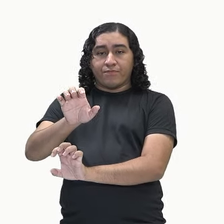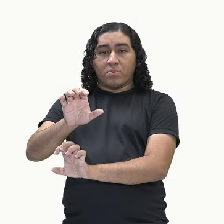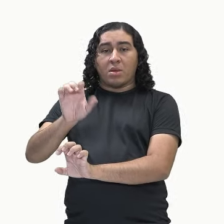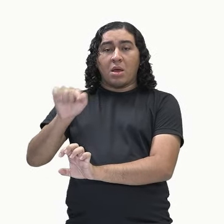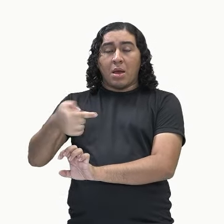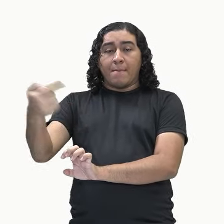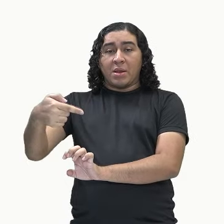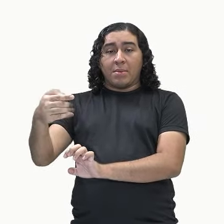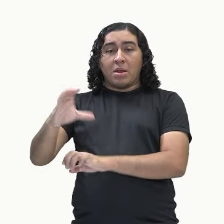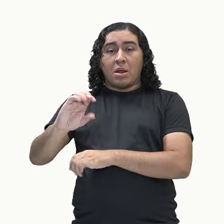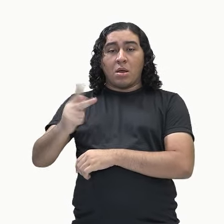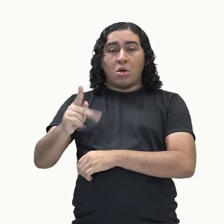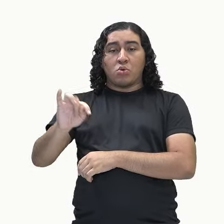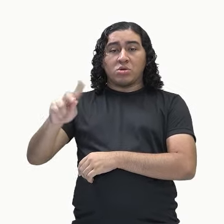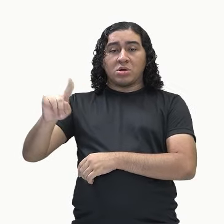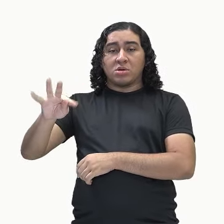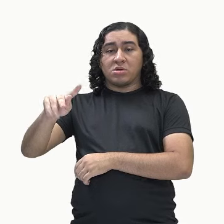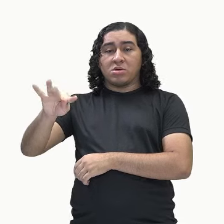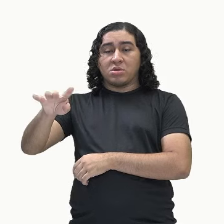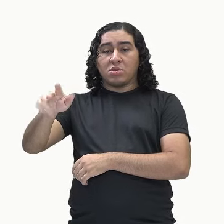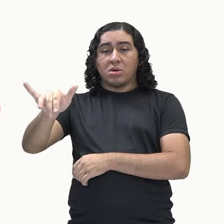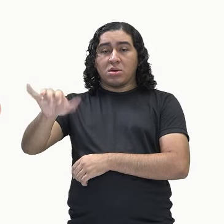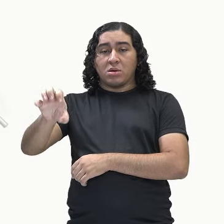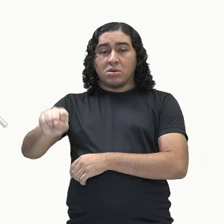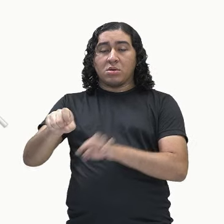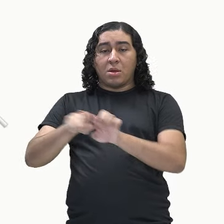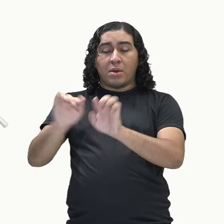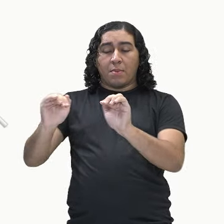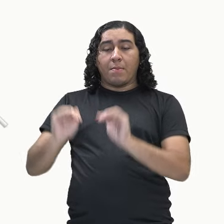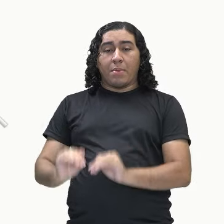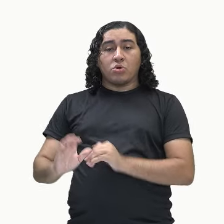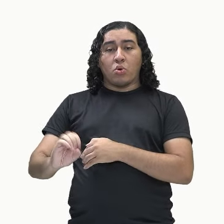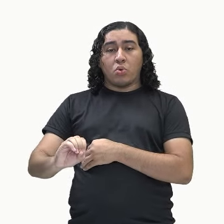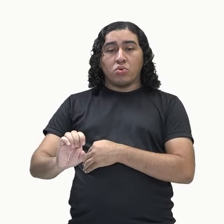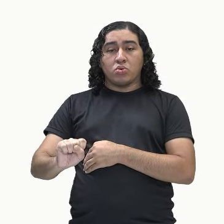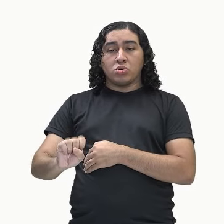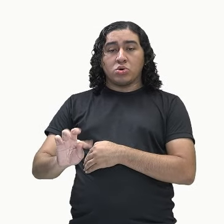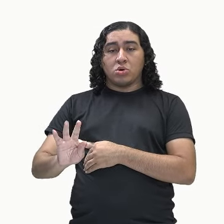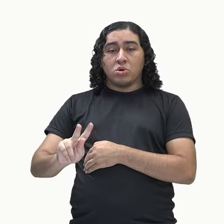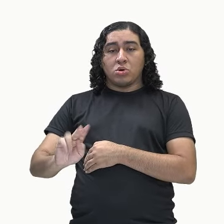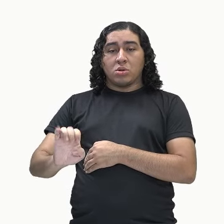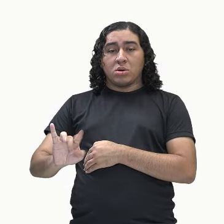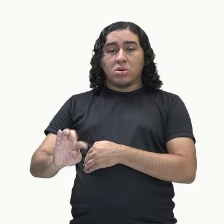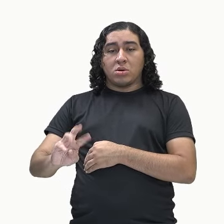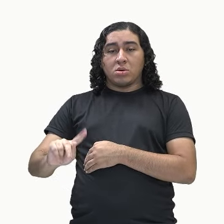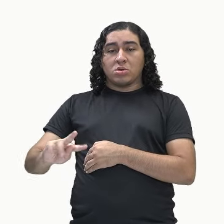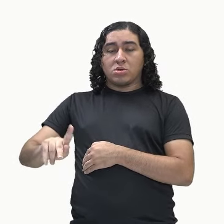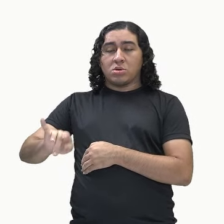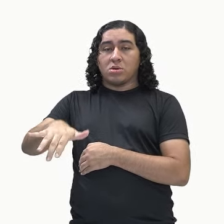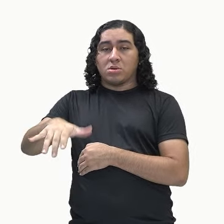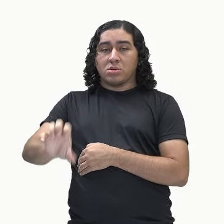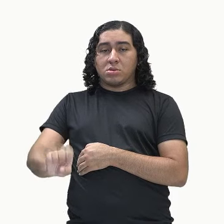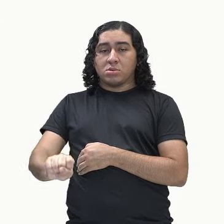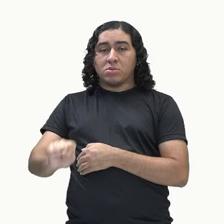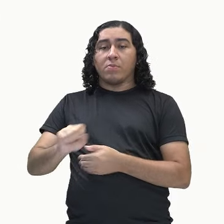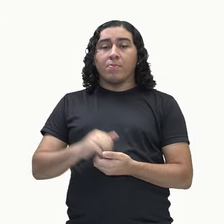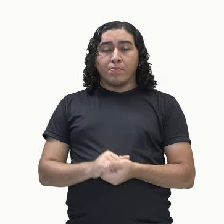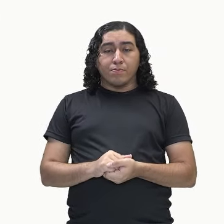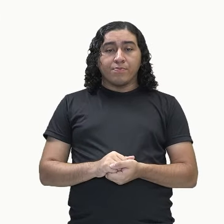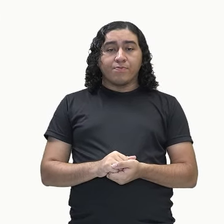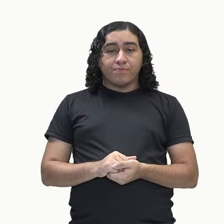essa segunda, que é denominada de osteíctis. Condre vem de cartilagem, então são peixes